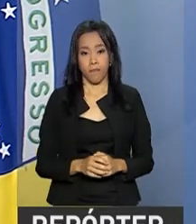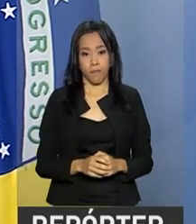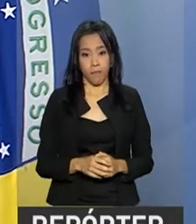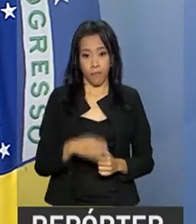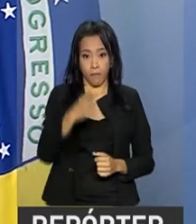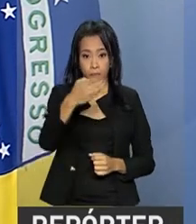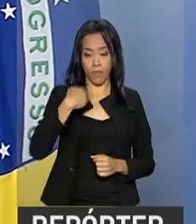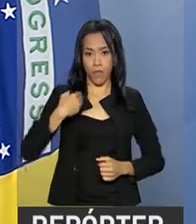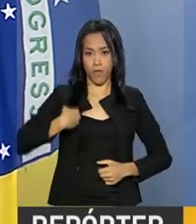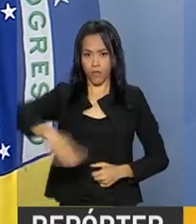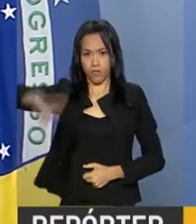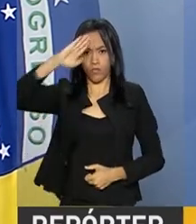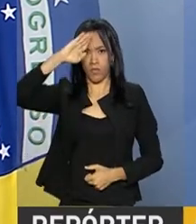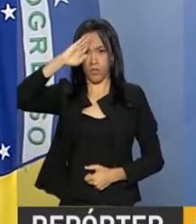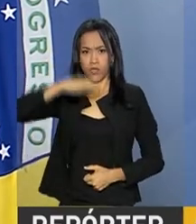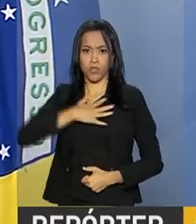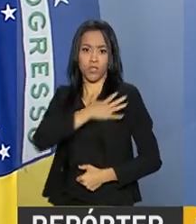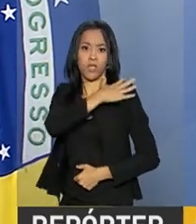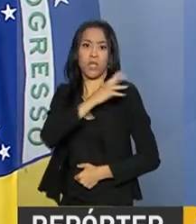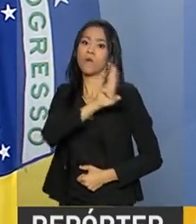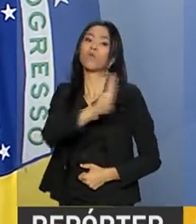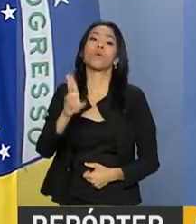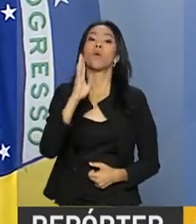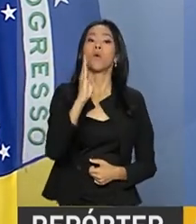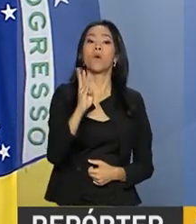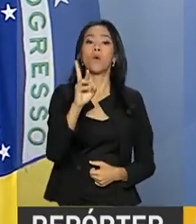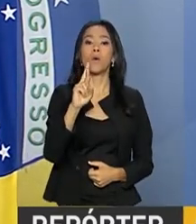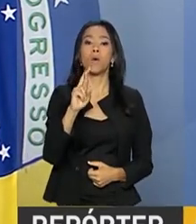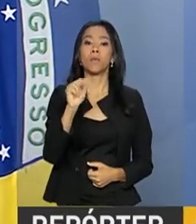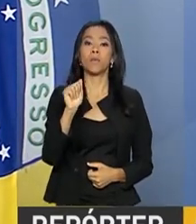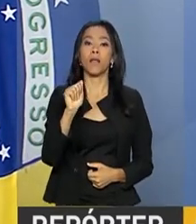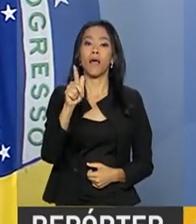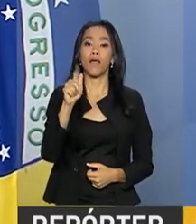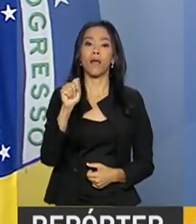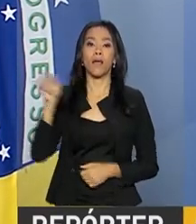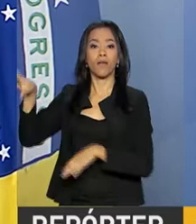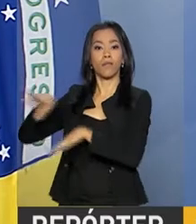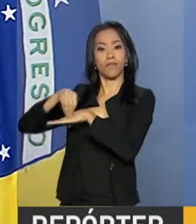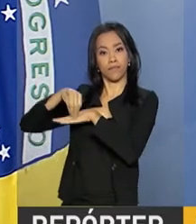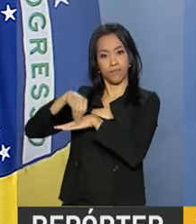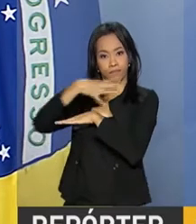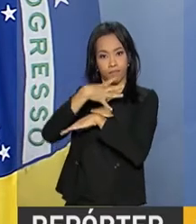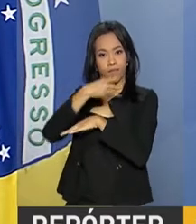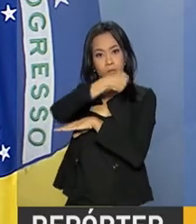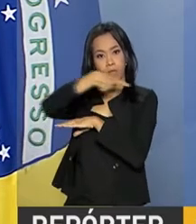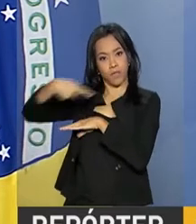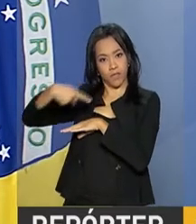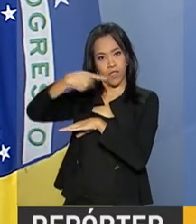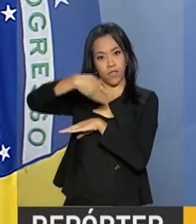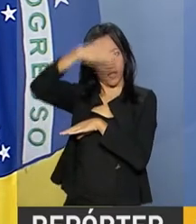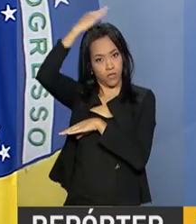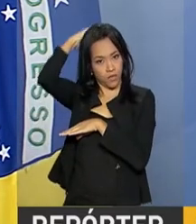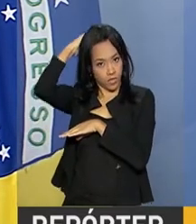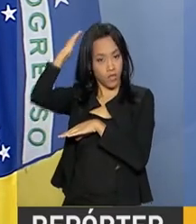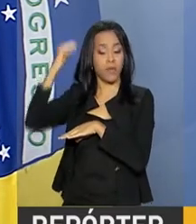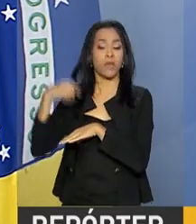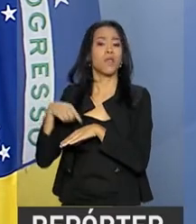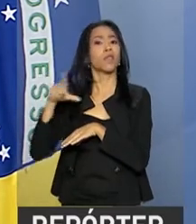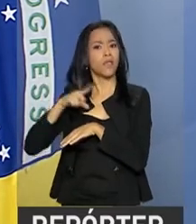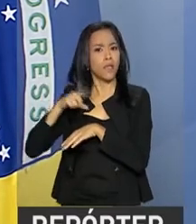O general Braga Neto trouxe ao conhecimento do senhor presidente da República dados que mostram que houve uma